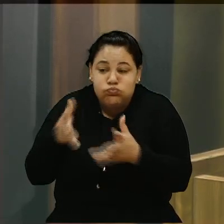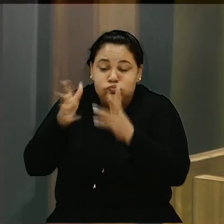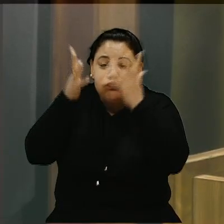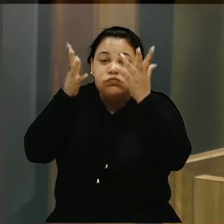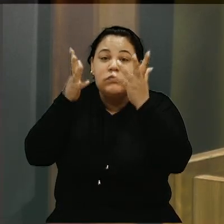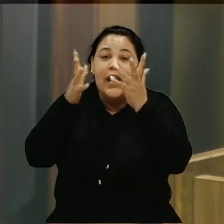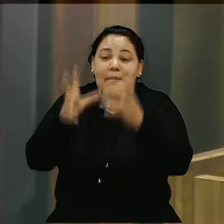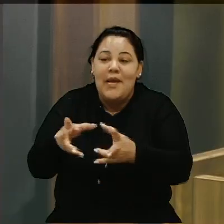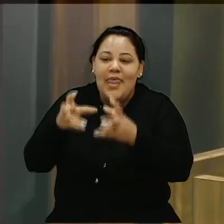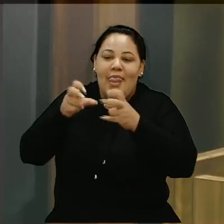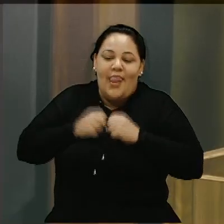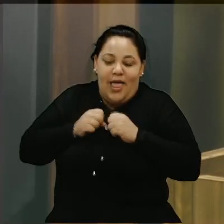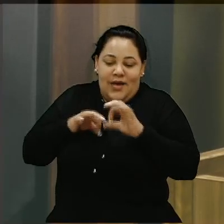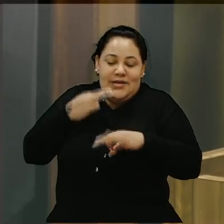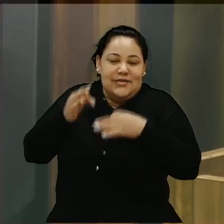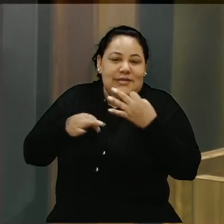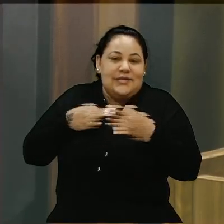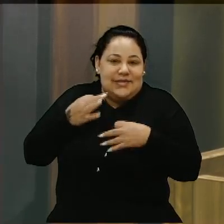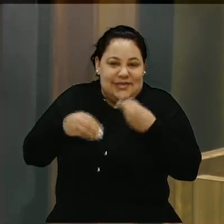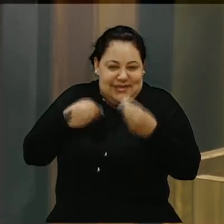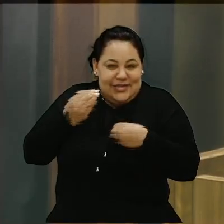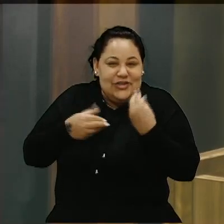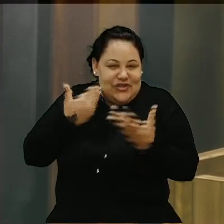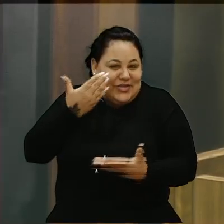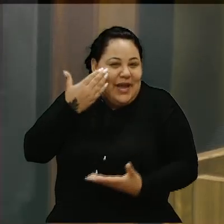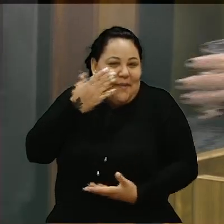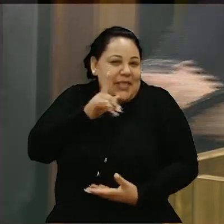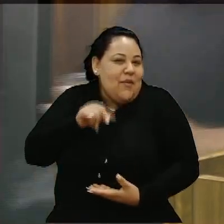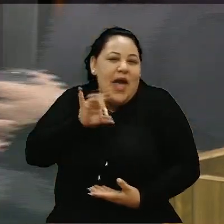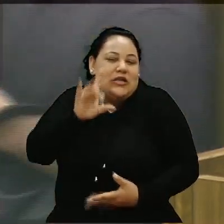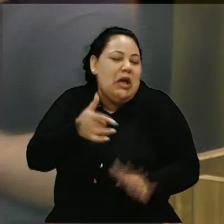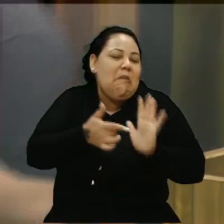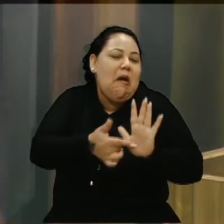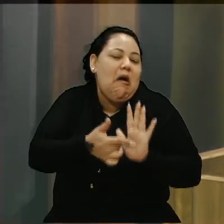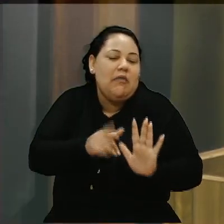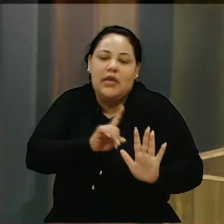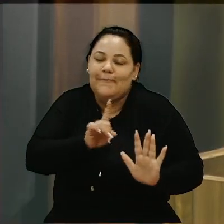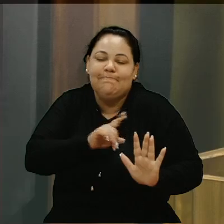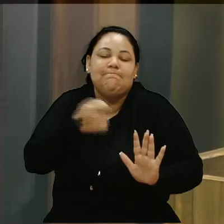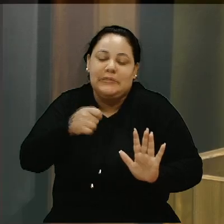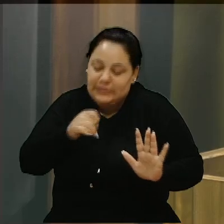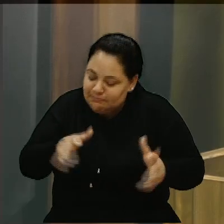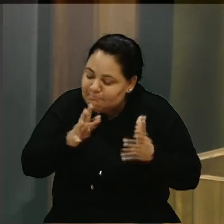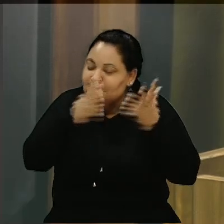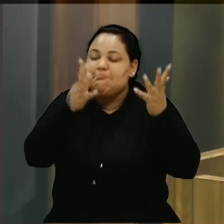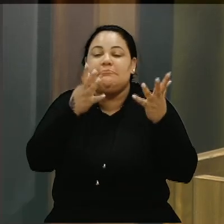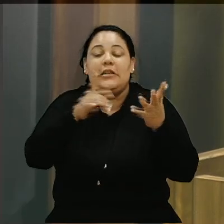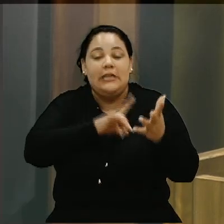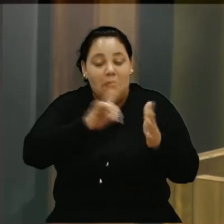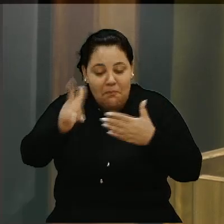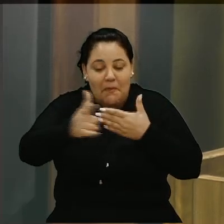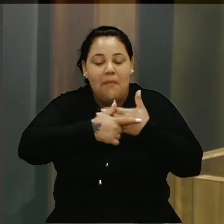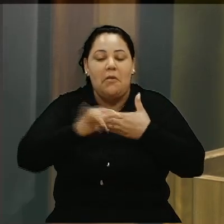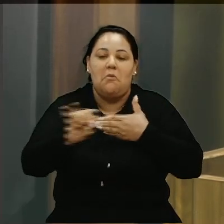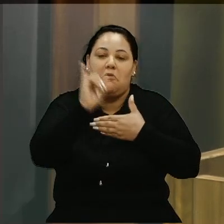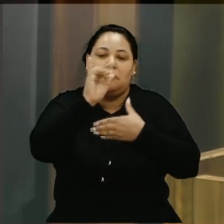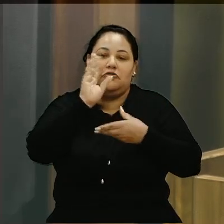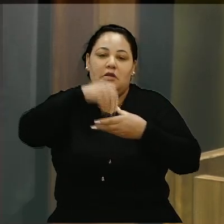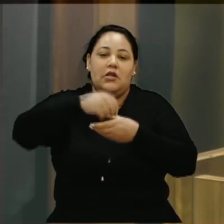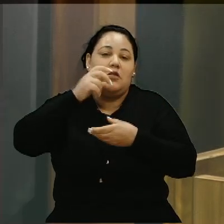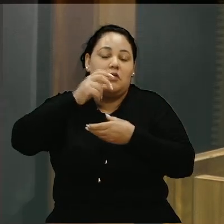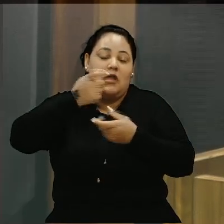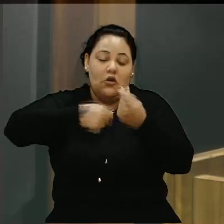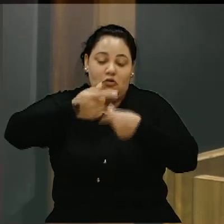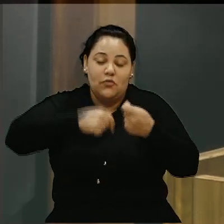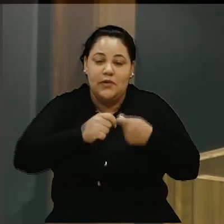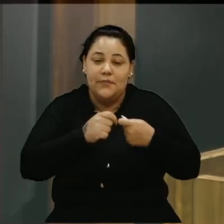e não apenas entretenimento. Possui um papel importante no que se refere à economia. Nós, que na época não dominávamos a